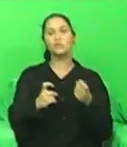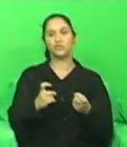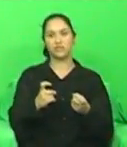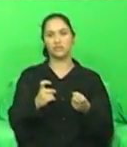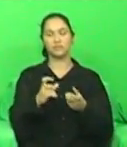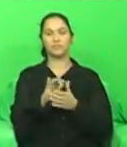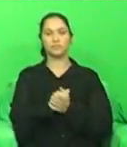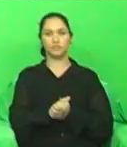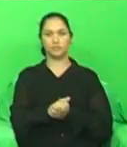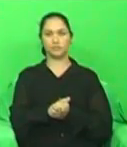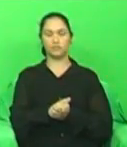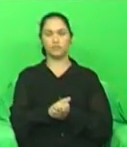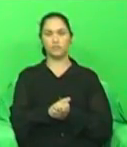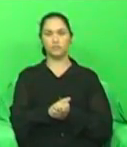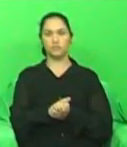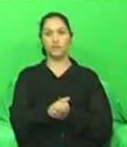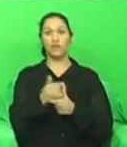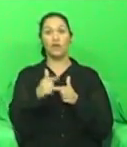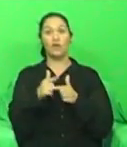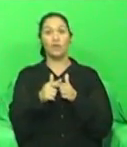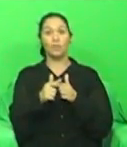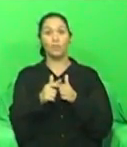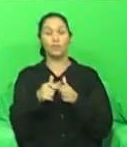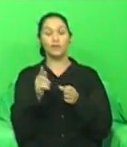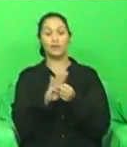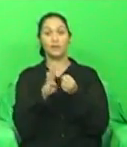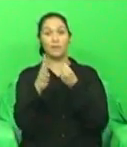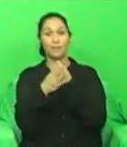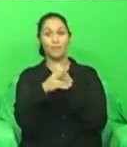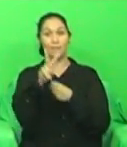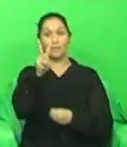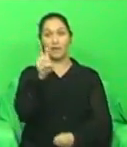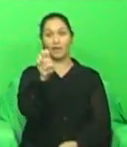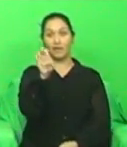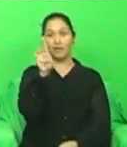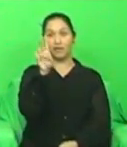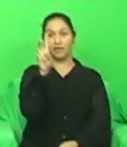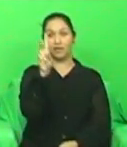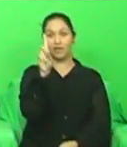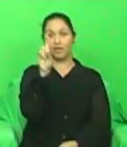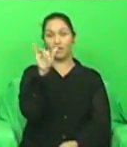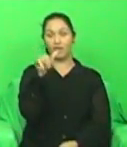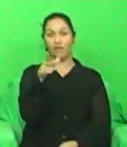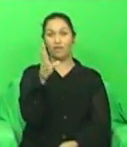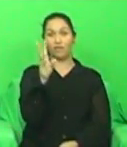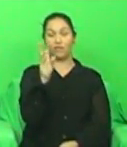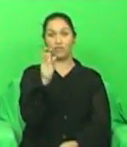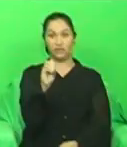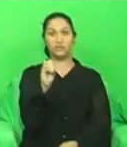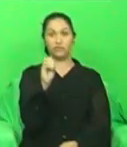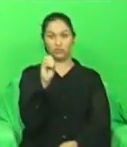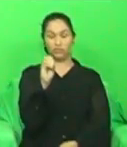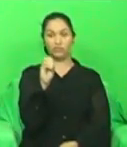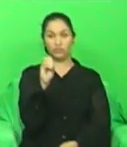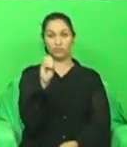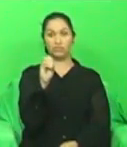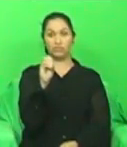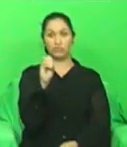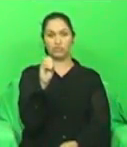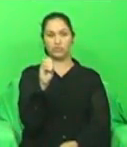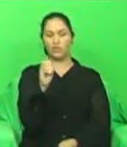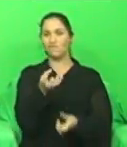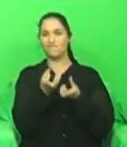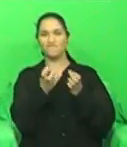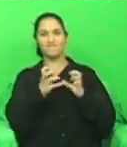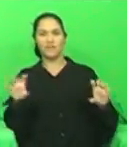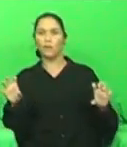o altar audiência é eles faltaram à audiência mas parece que eles não aceitam segurador de milão nem sabendo e me ligaram e eu até